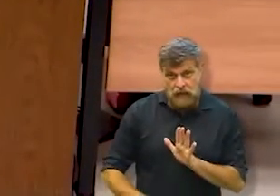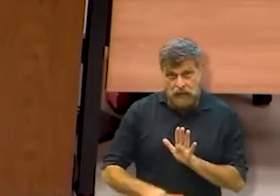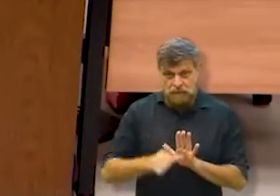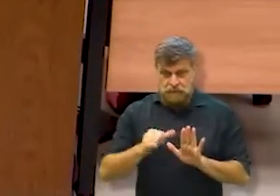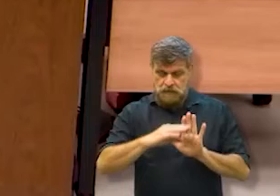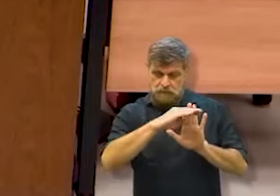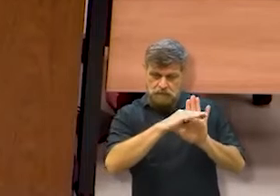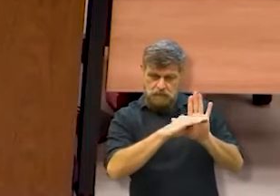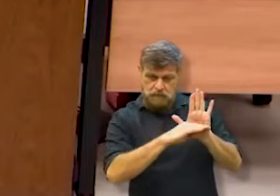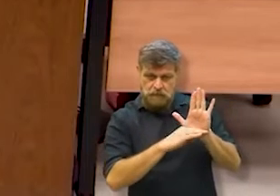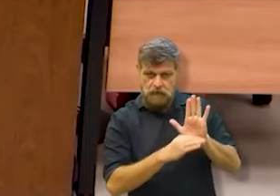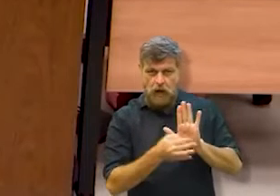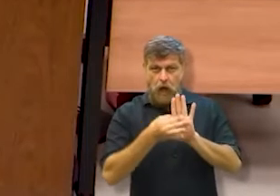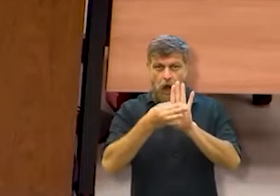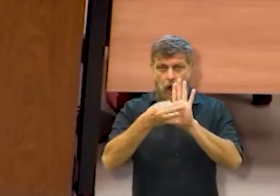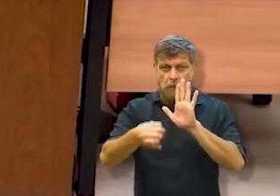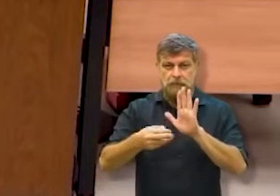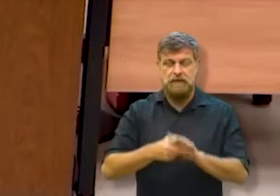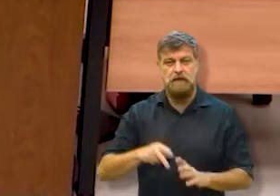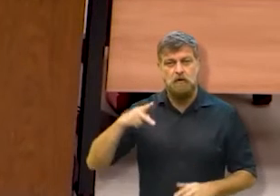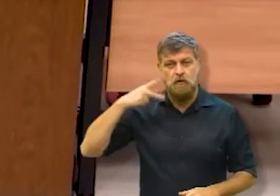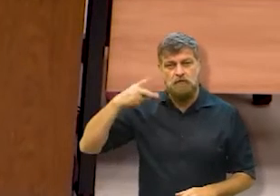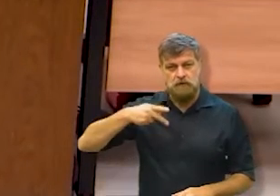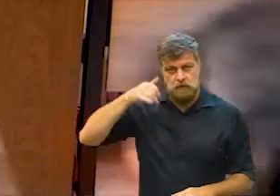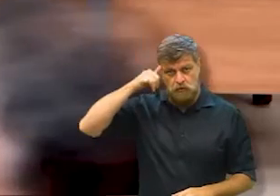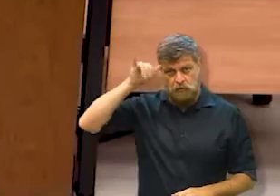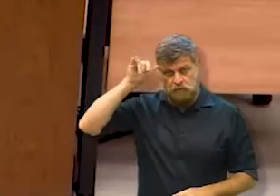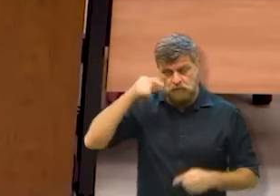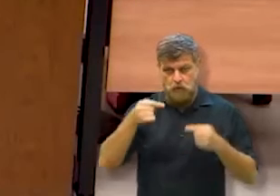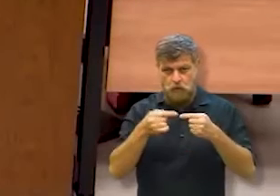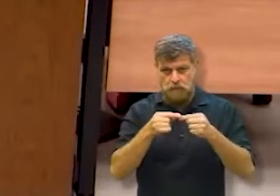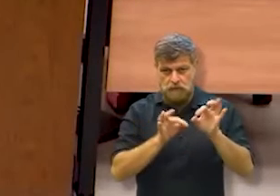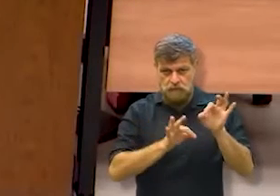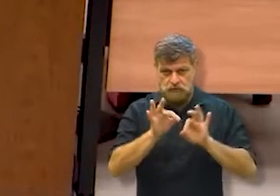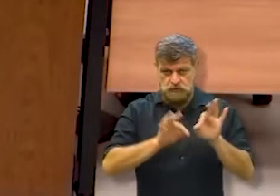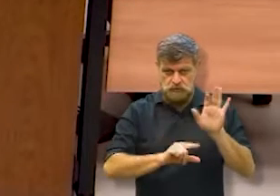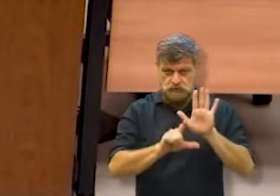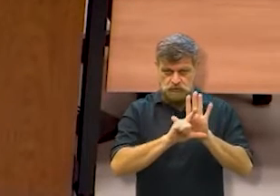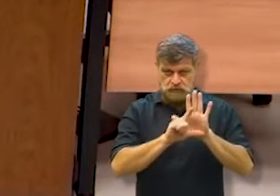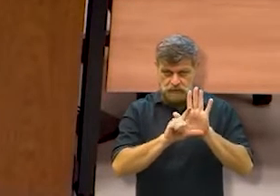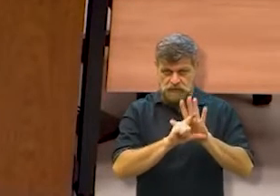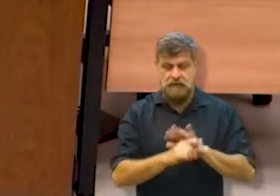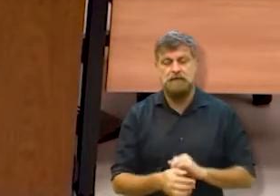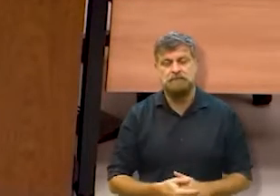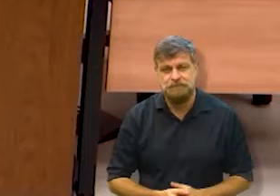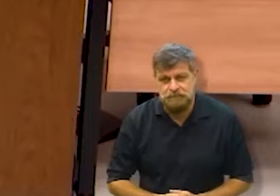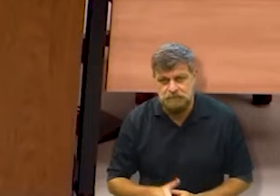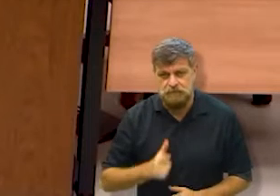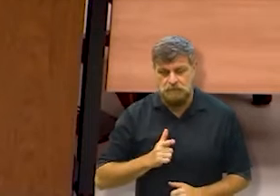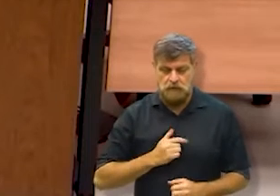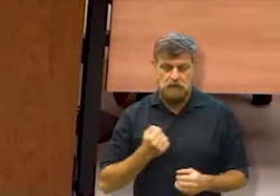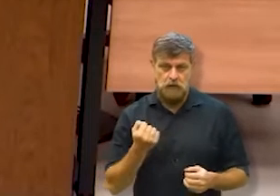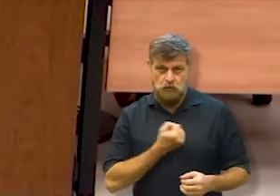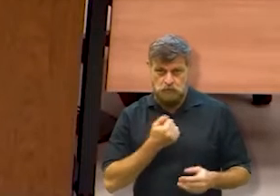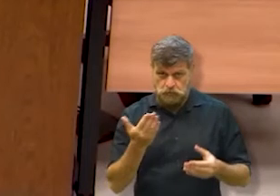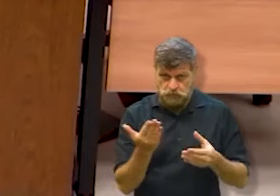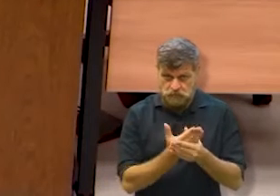pauta é discussão e votação do parecer exarado pelo senhor Paulo Búfalo, favorável ao PLO 21/2021,